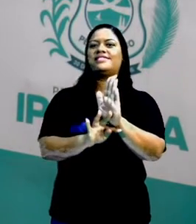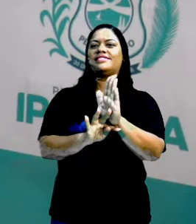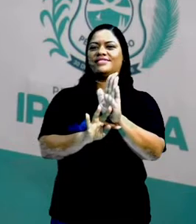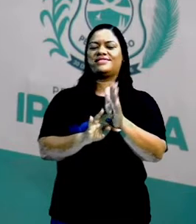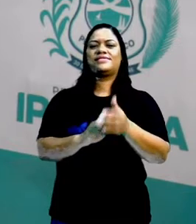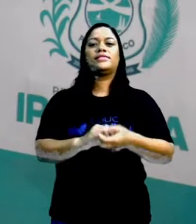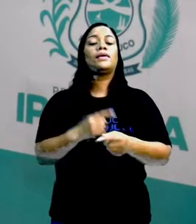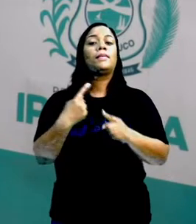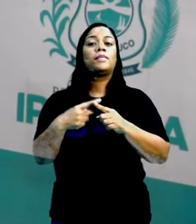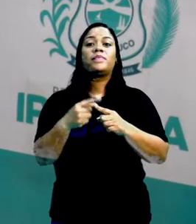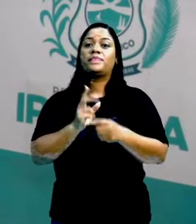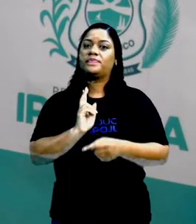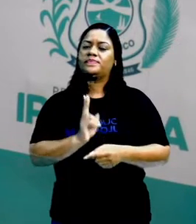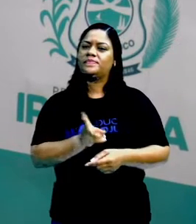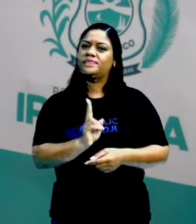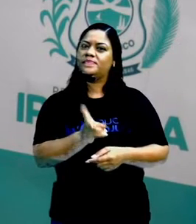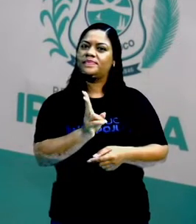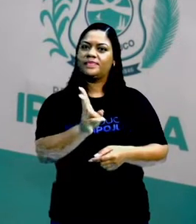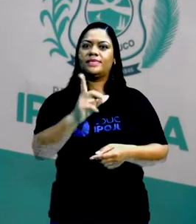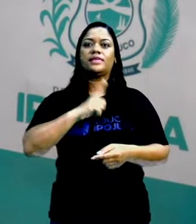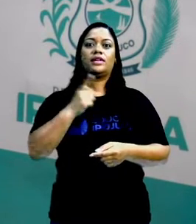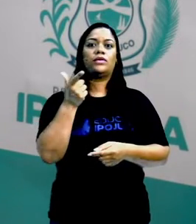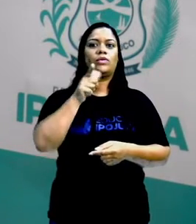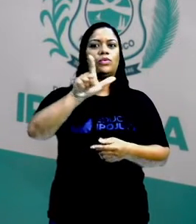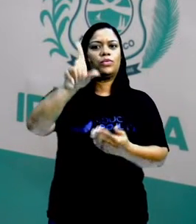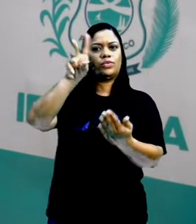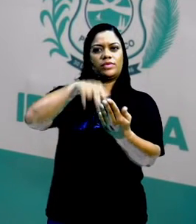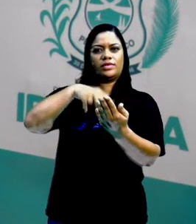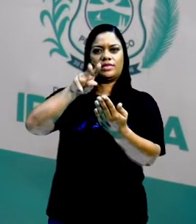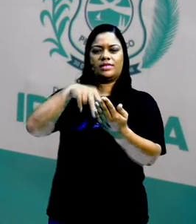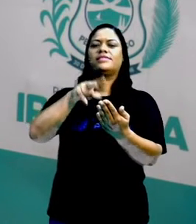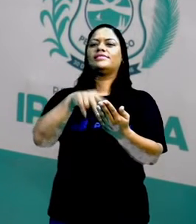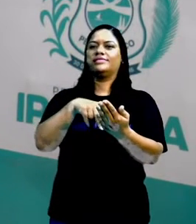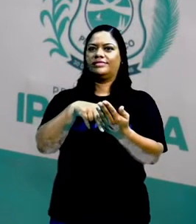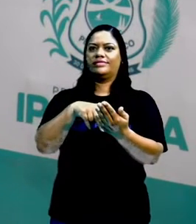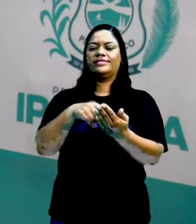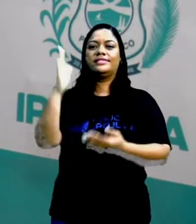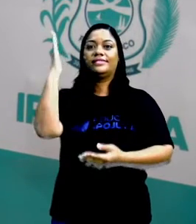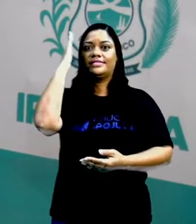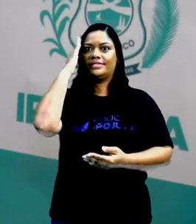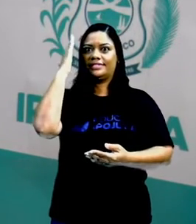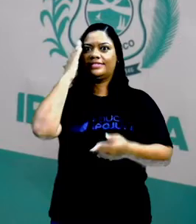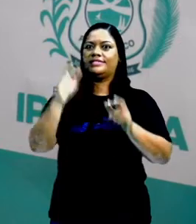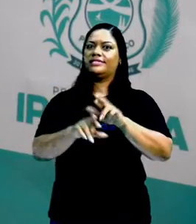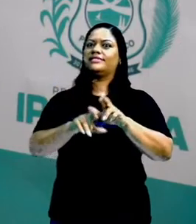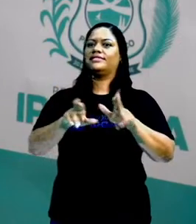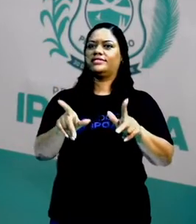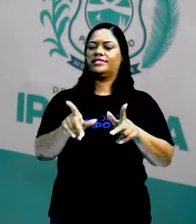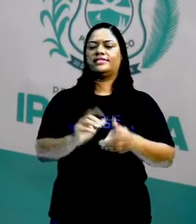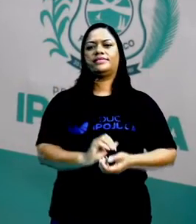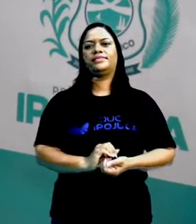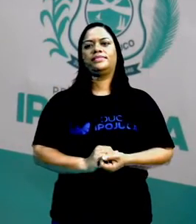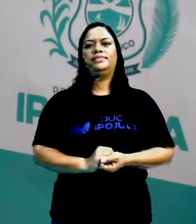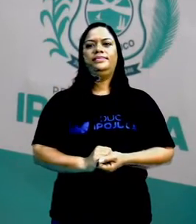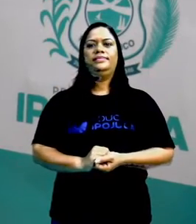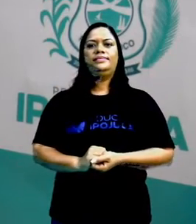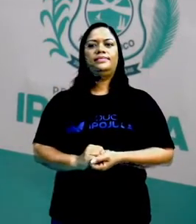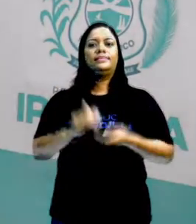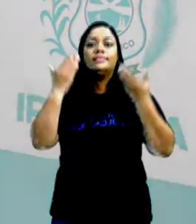porque sempre haverá outra leitura, outros modos de entender, não é? Então,